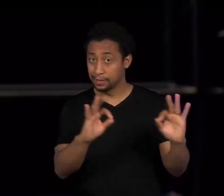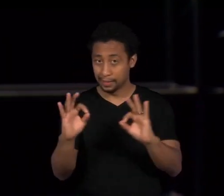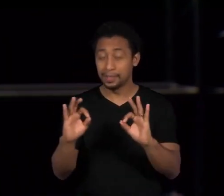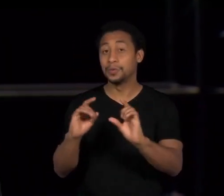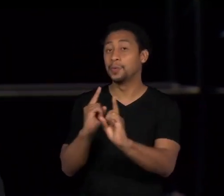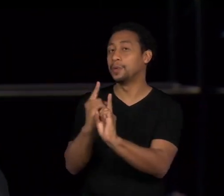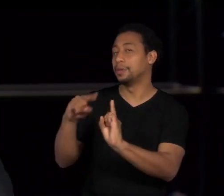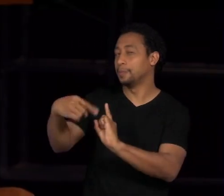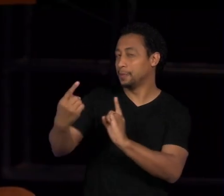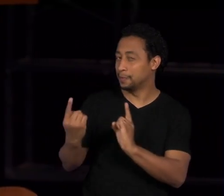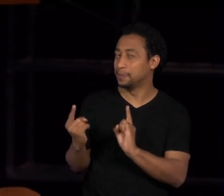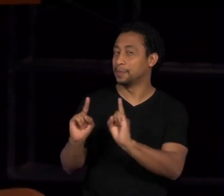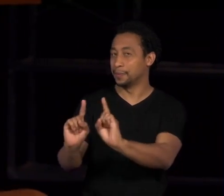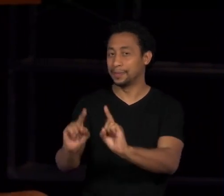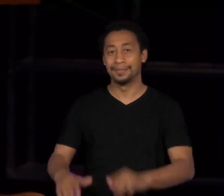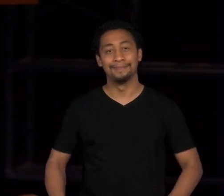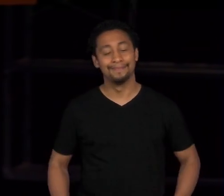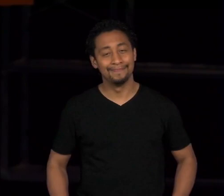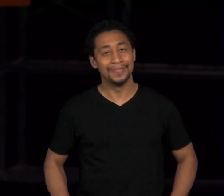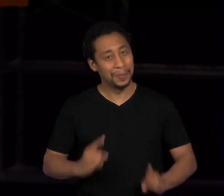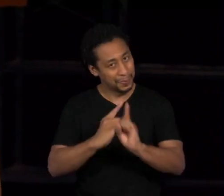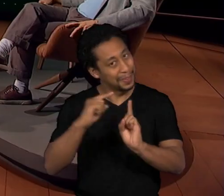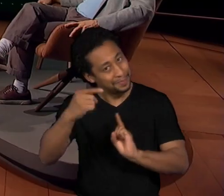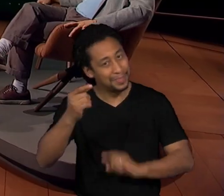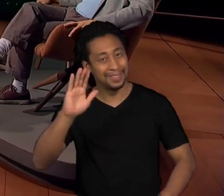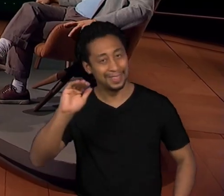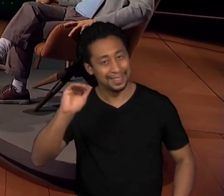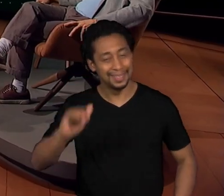até o próximo Persona até